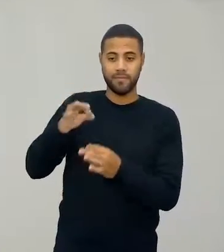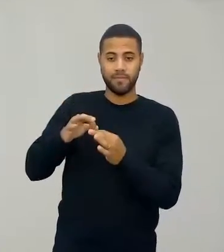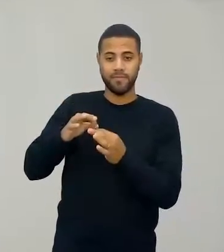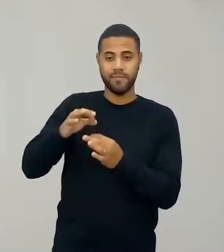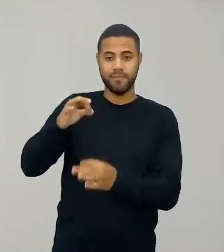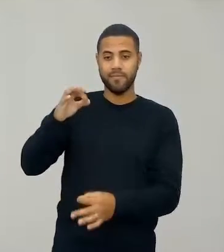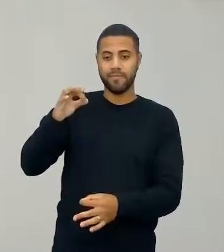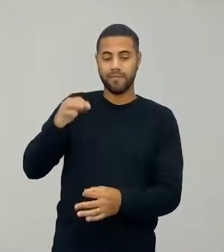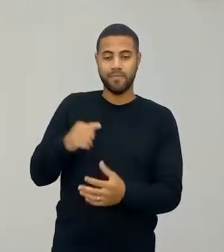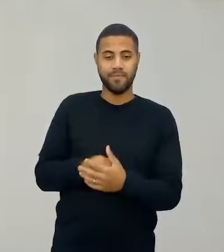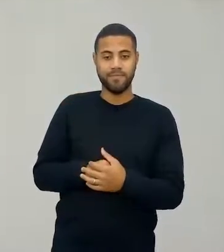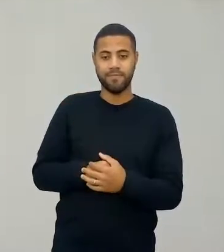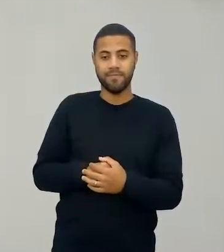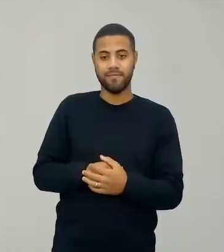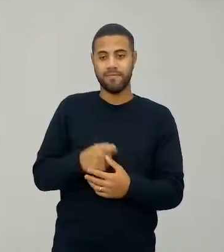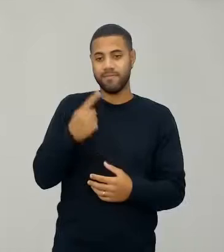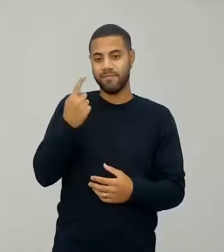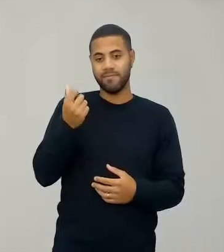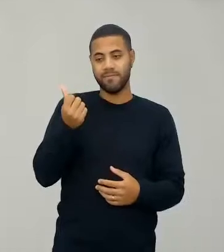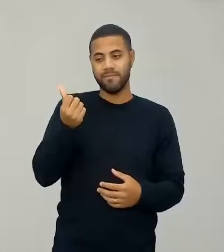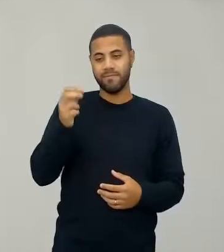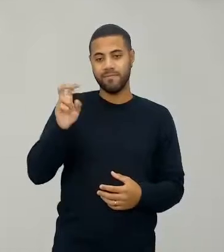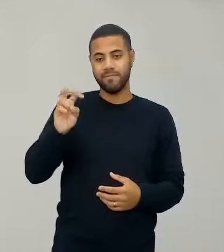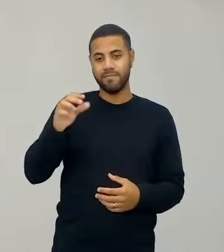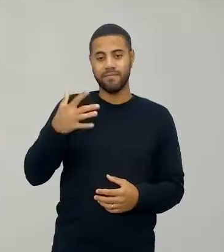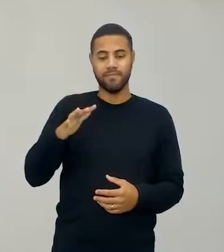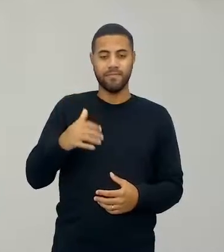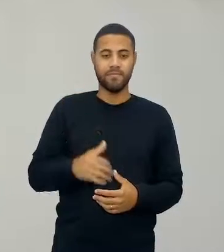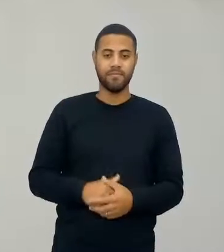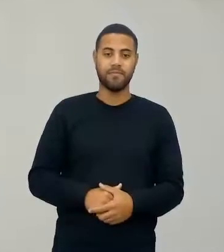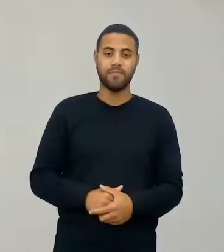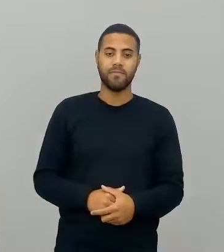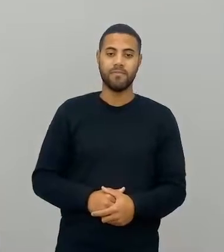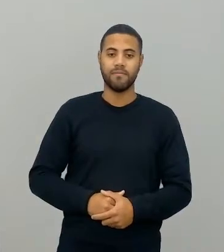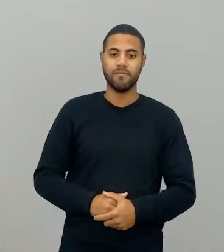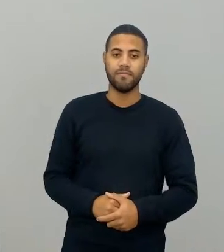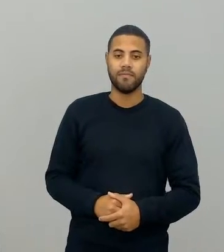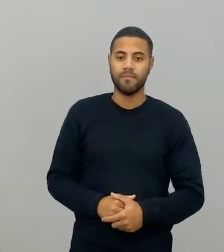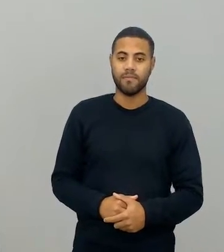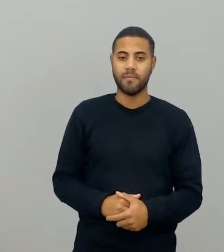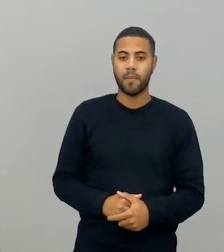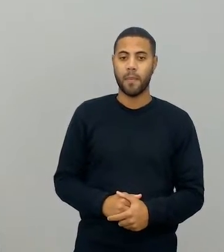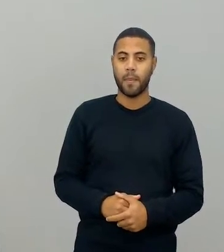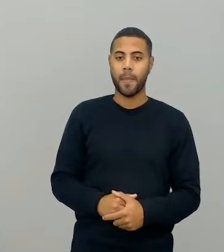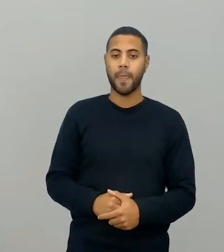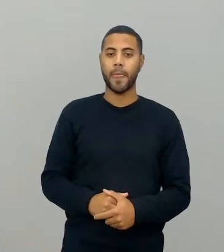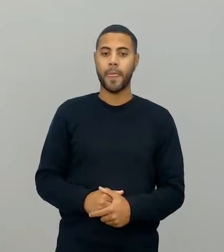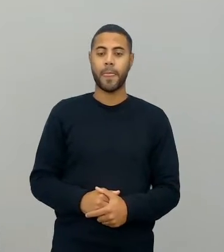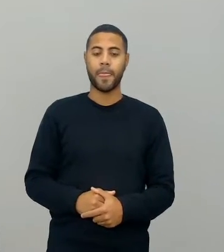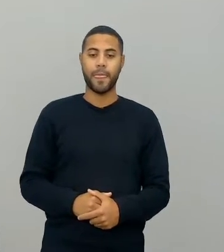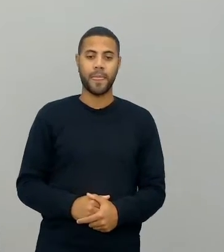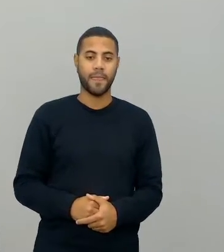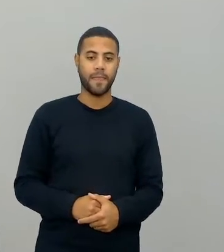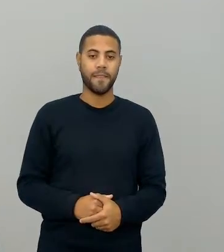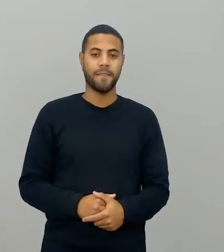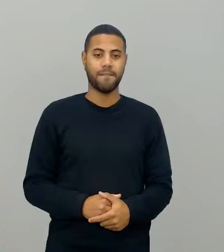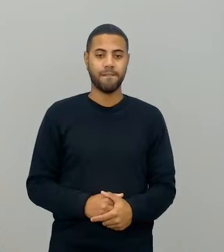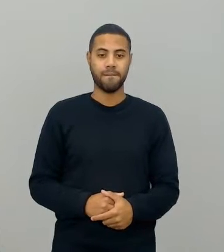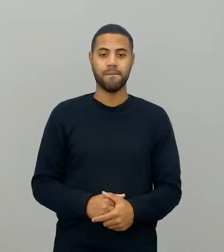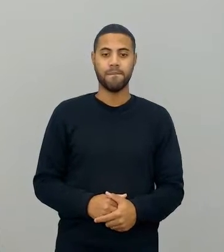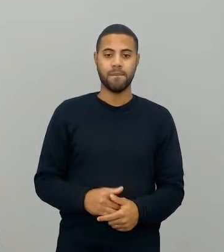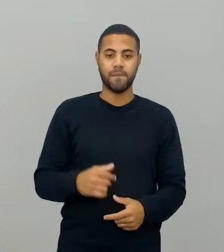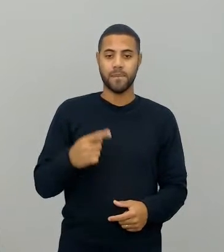Sumaia. E você, como você se descreve? Bom, eu também tenho uma estatura